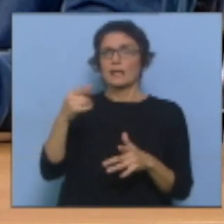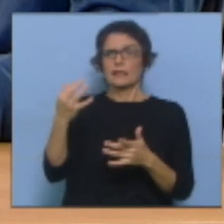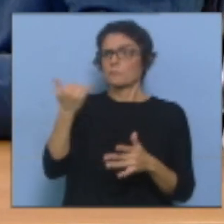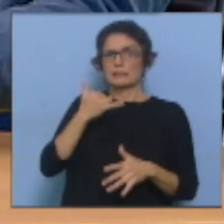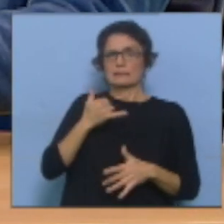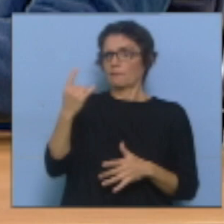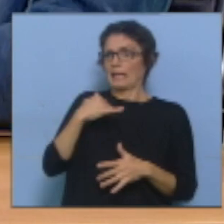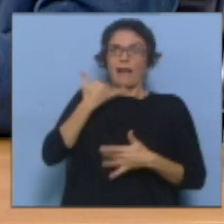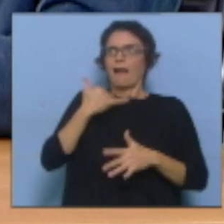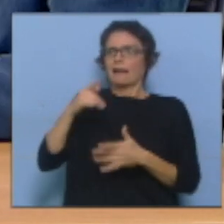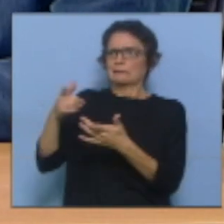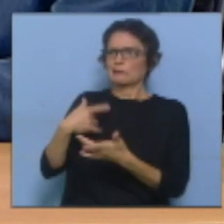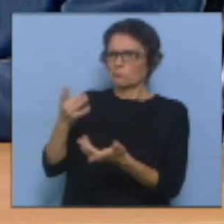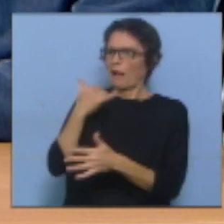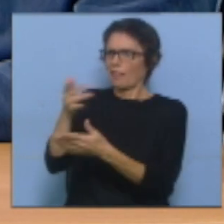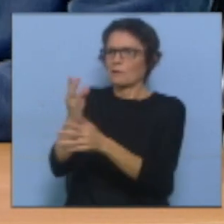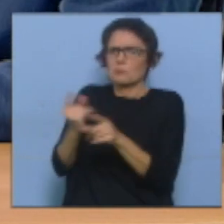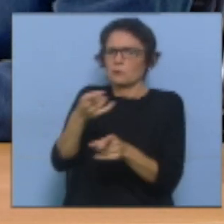aquela alegria, o que é que se anda a fazer?